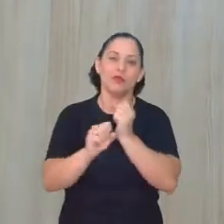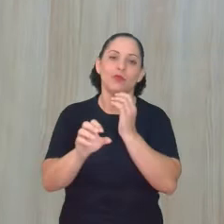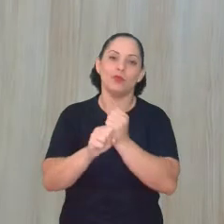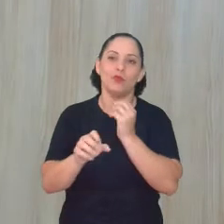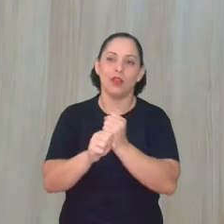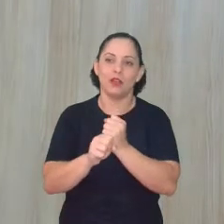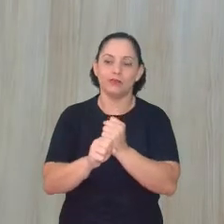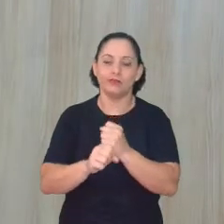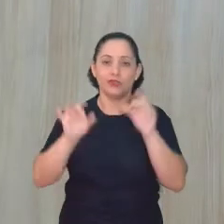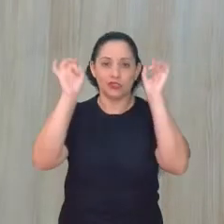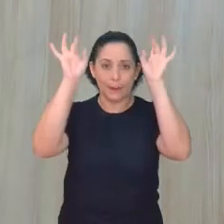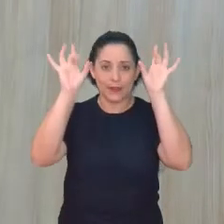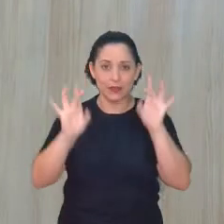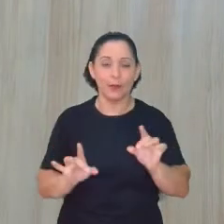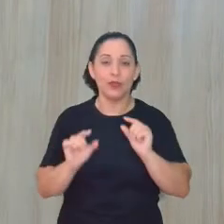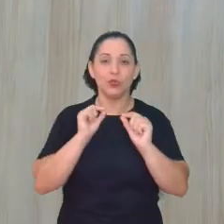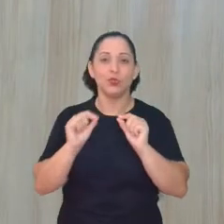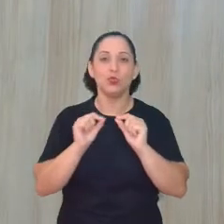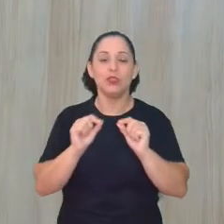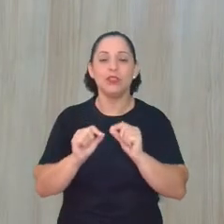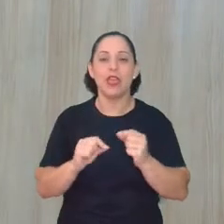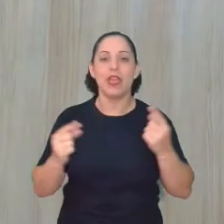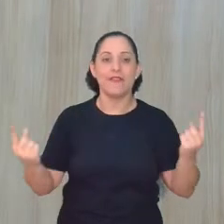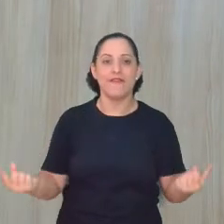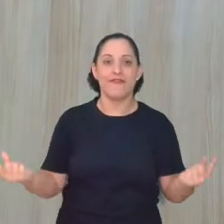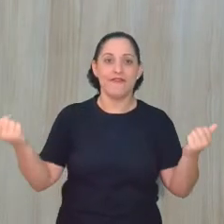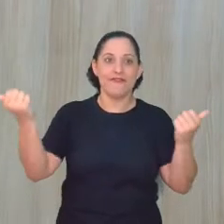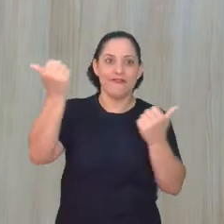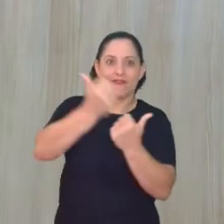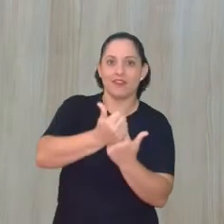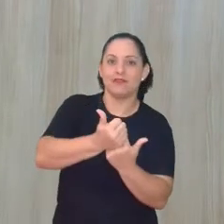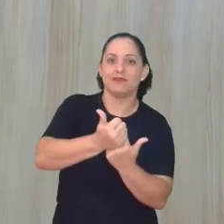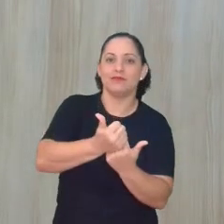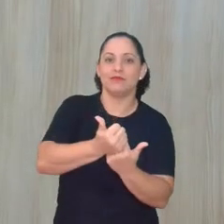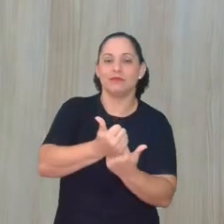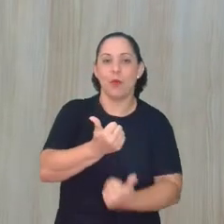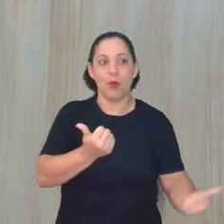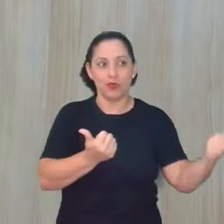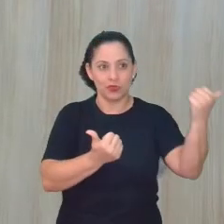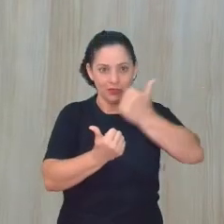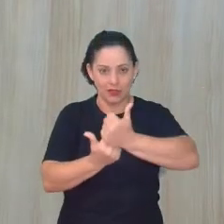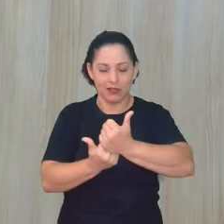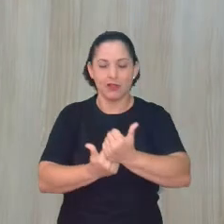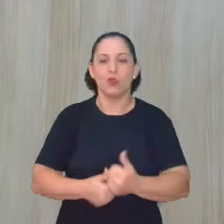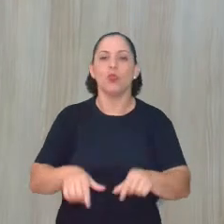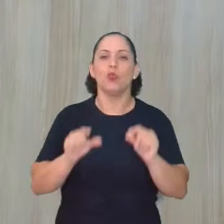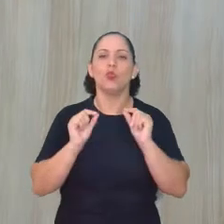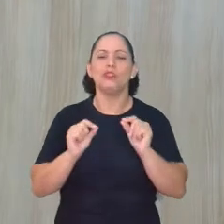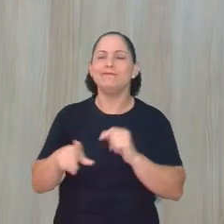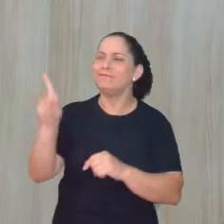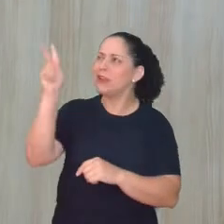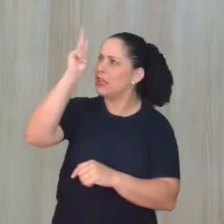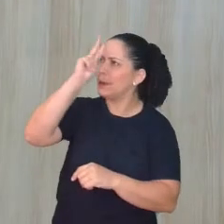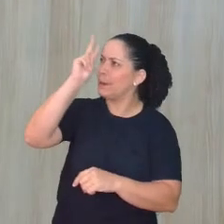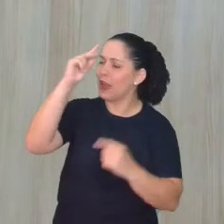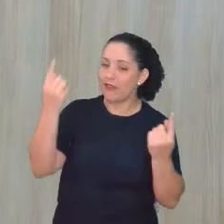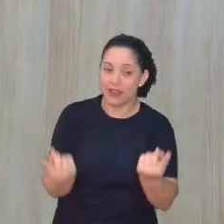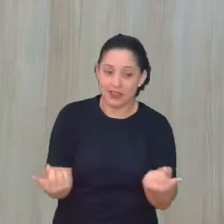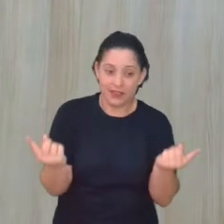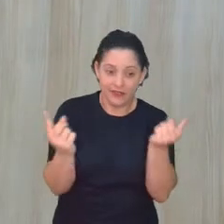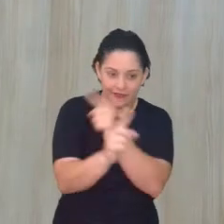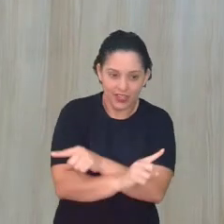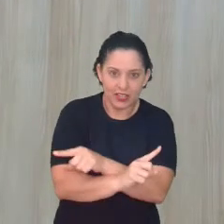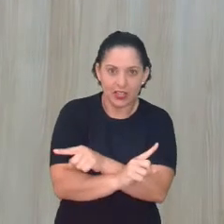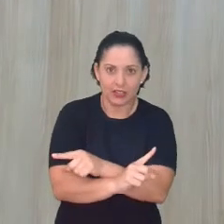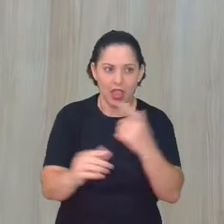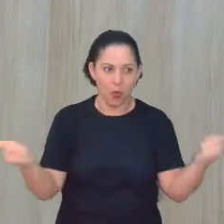aí inversamente proporcionais, certo? Que a gente precisa lembrar aí que eu preciso pegar uma grandeza e inverter a